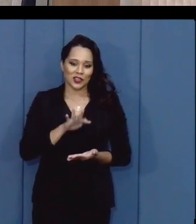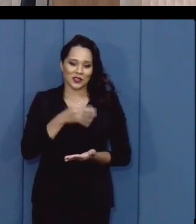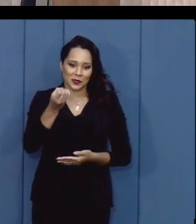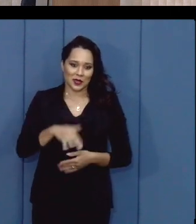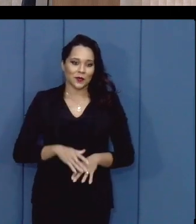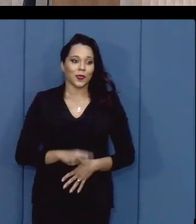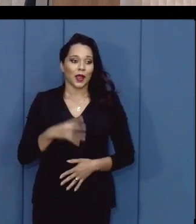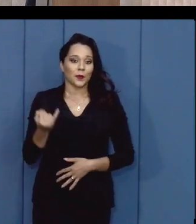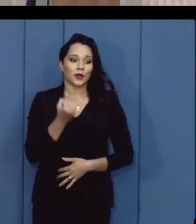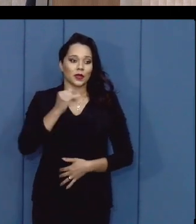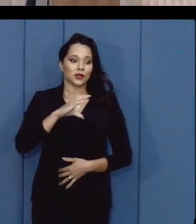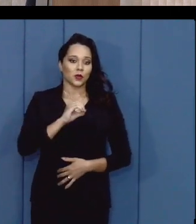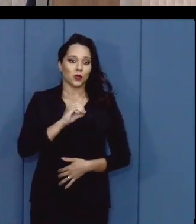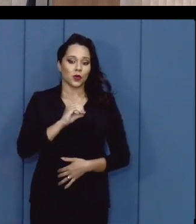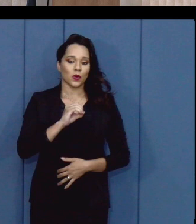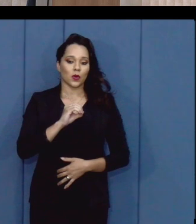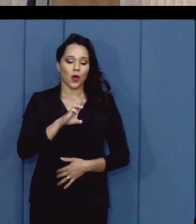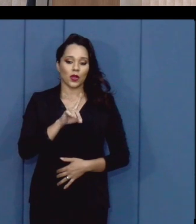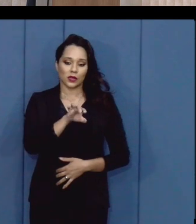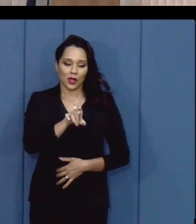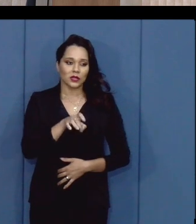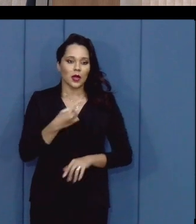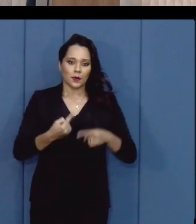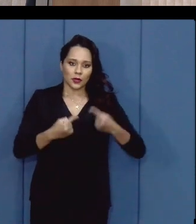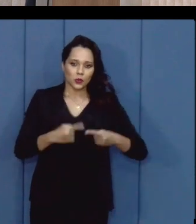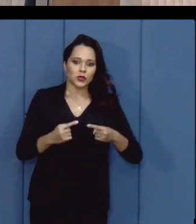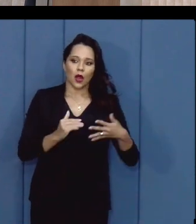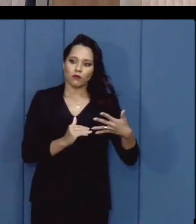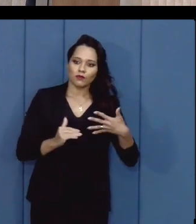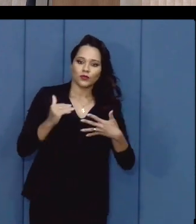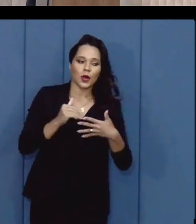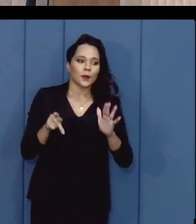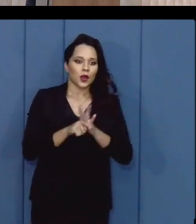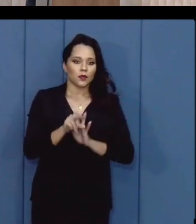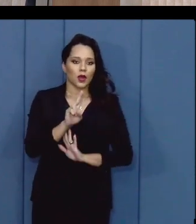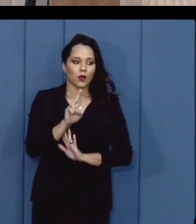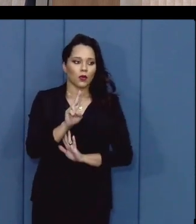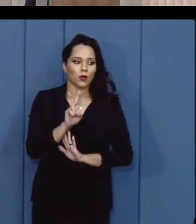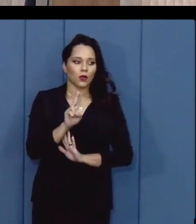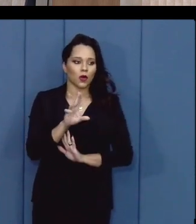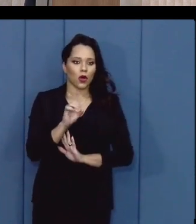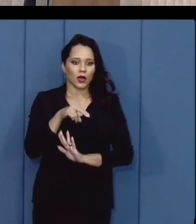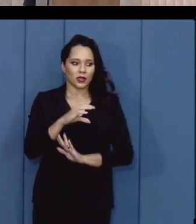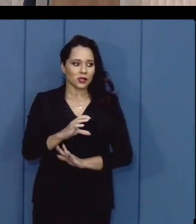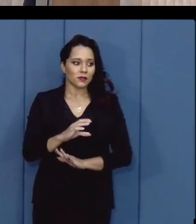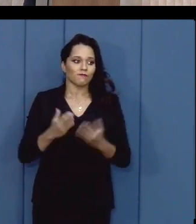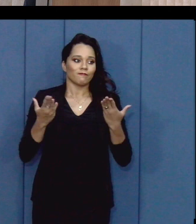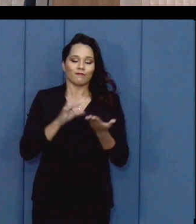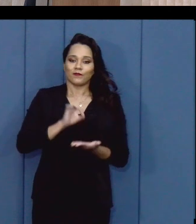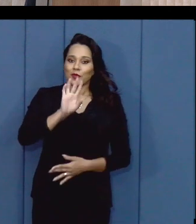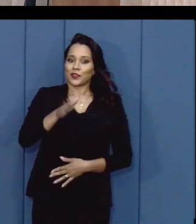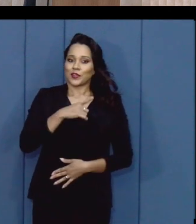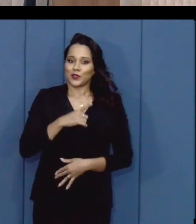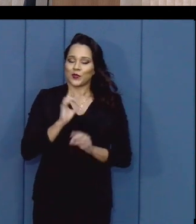a importância do Codex para as discussões em nível da OMC. Eu tive, graças a